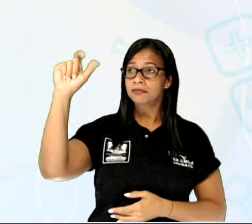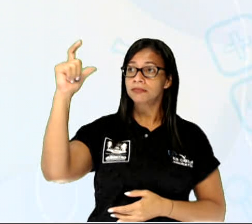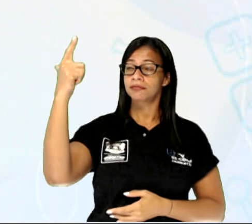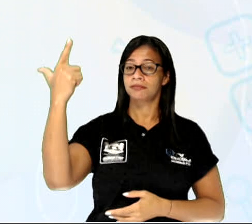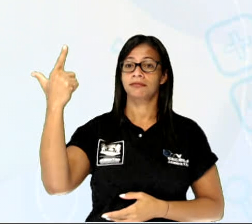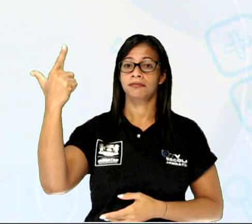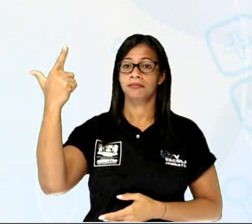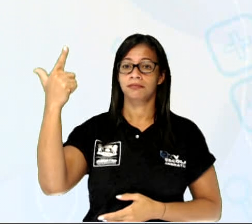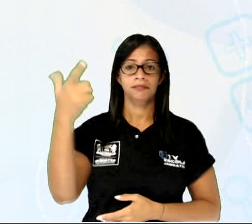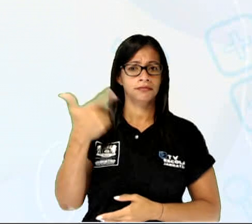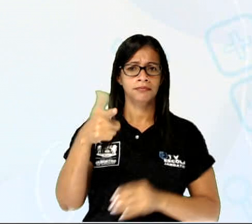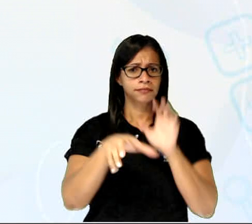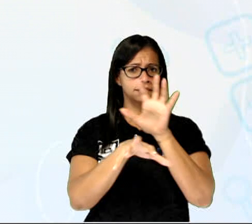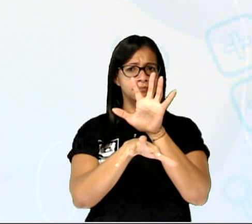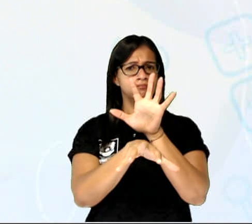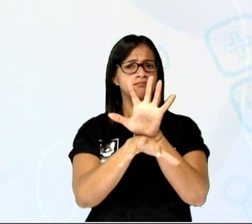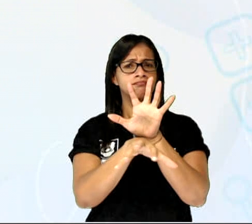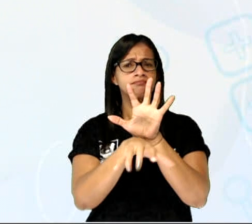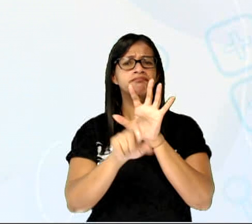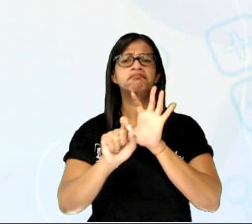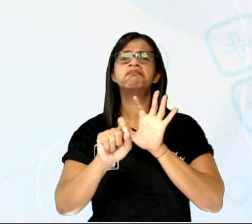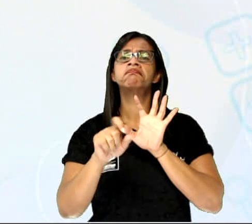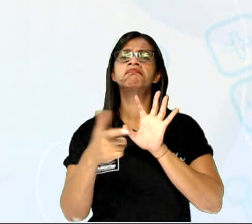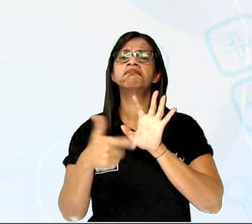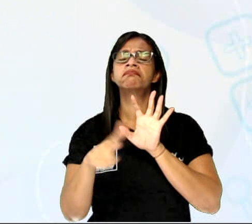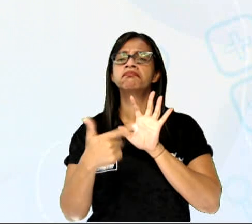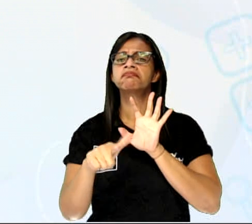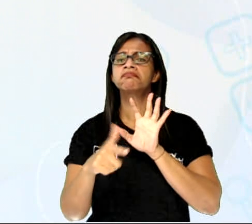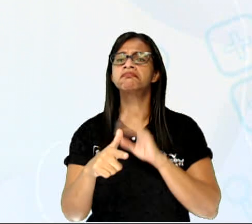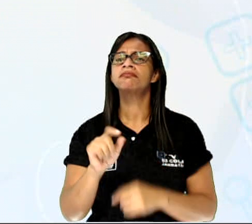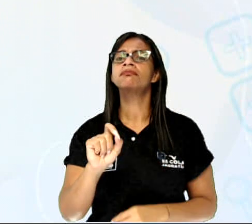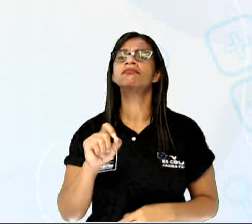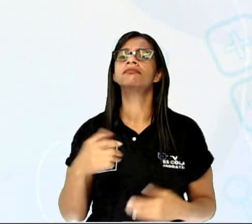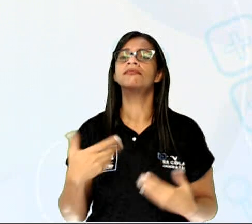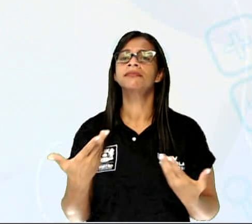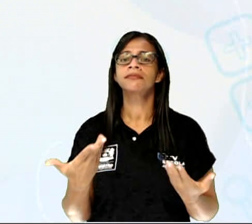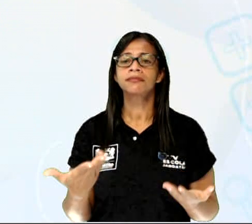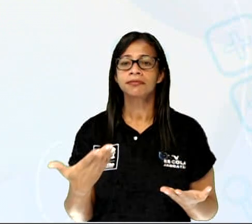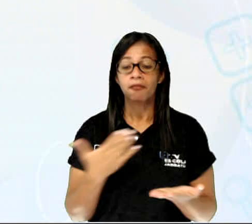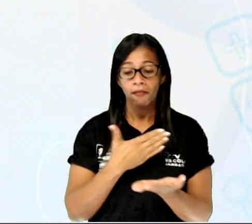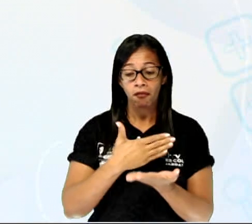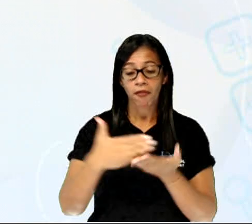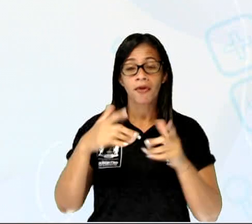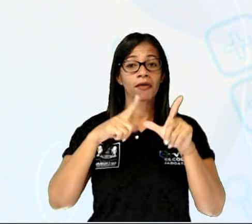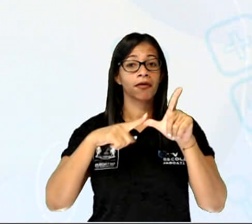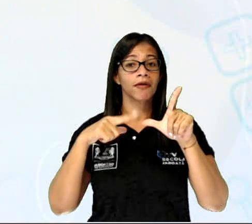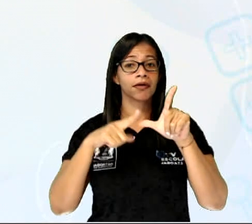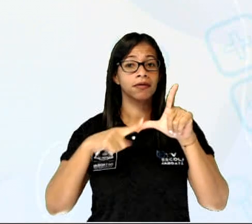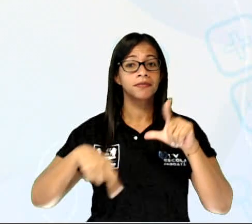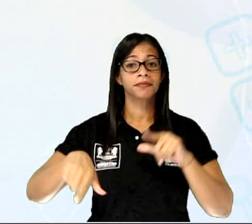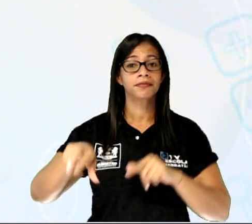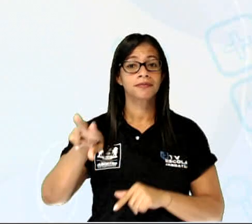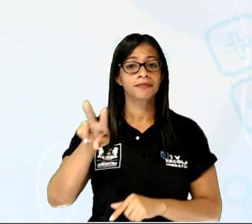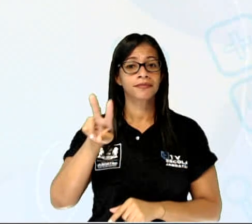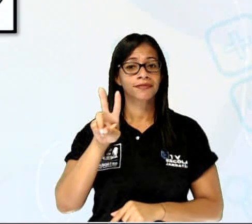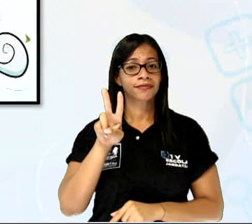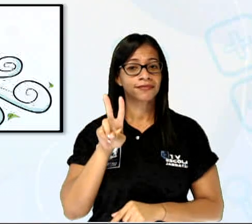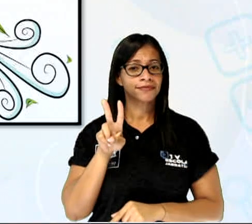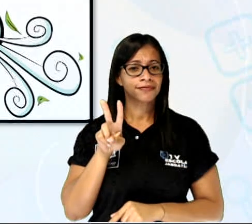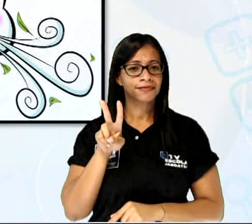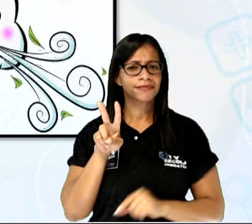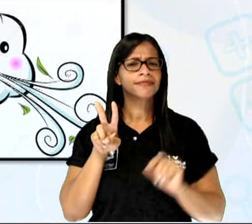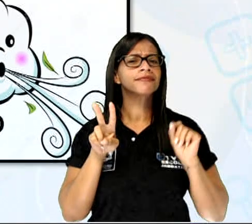sombra? Isso mesmo, crianças. Começa com a letra V. Escutei